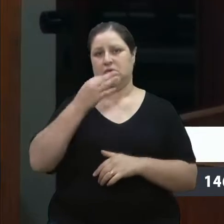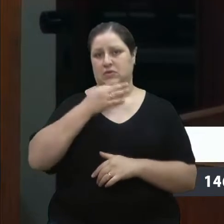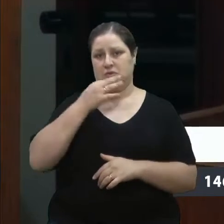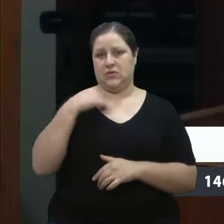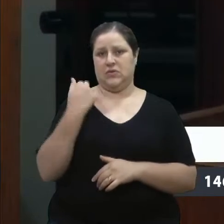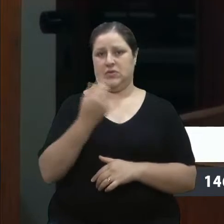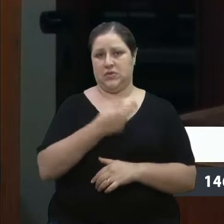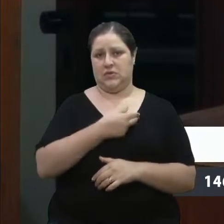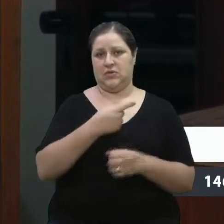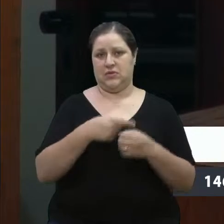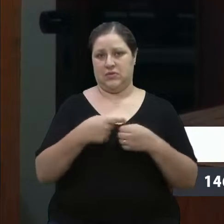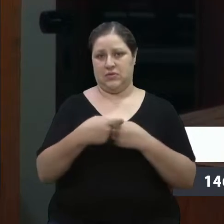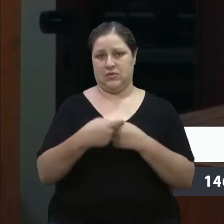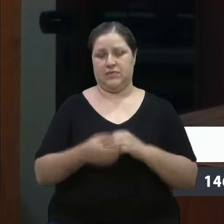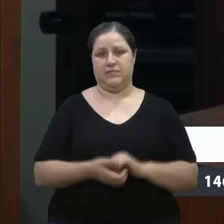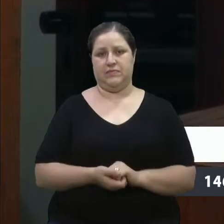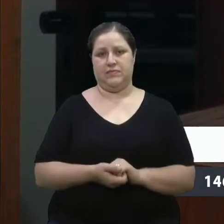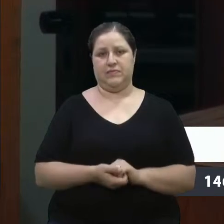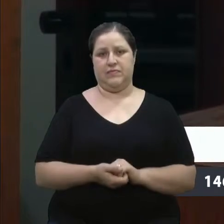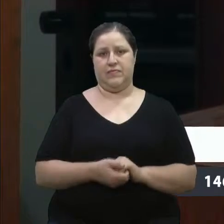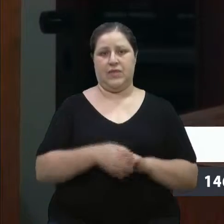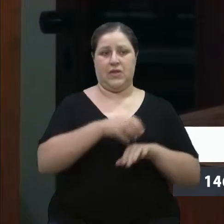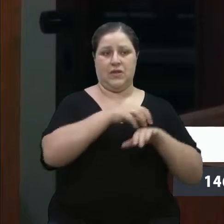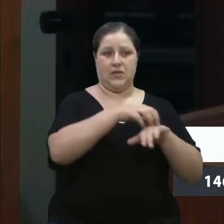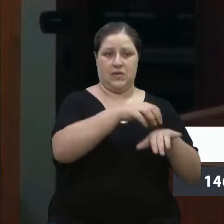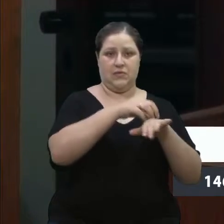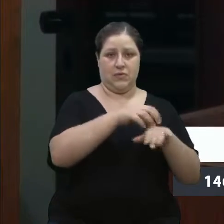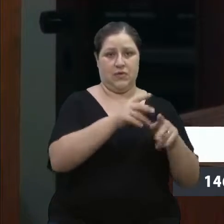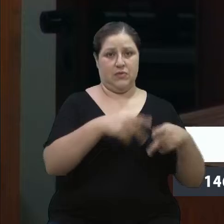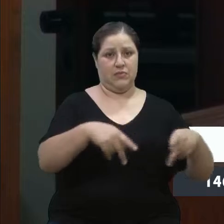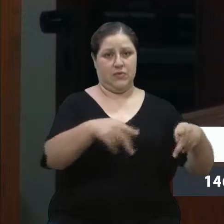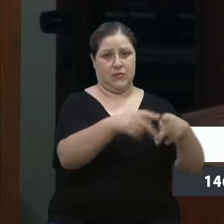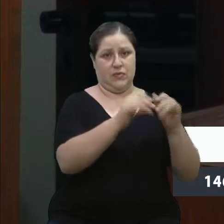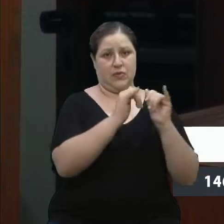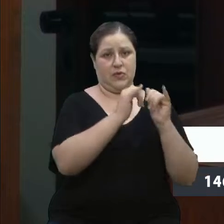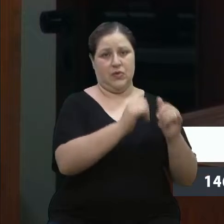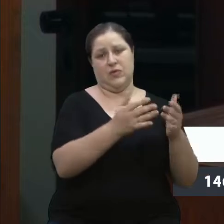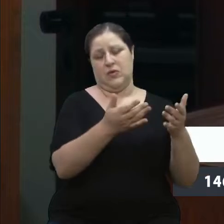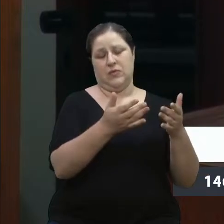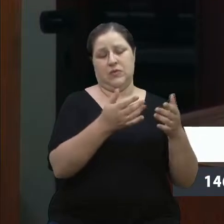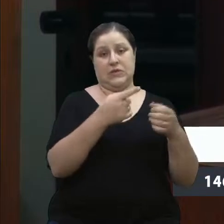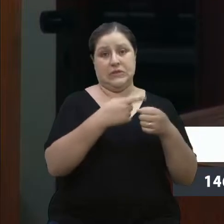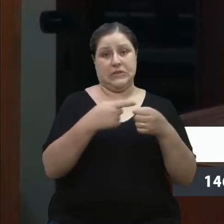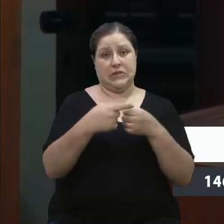transporte público em cidades de médio e grande porte